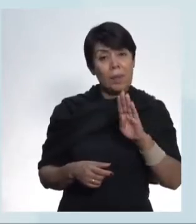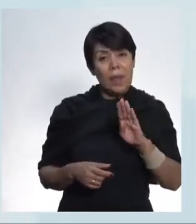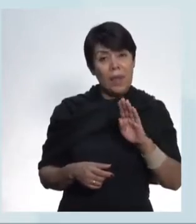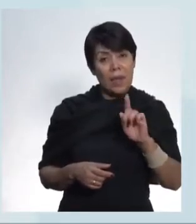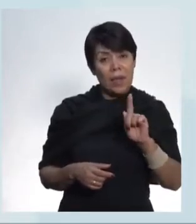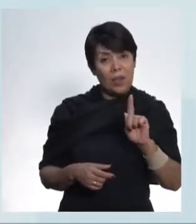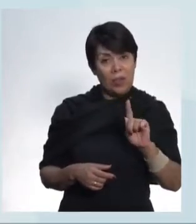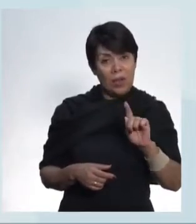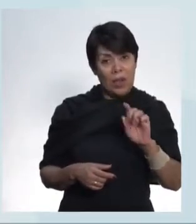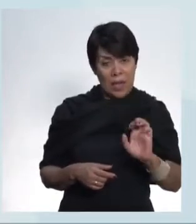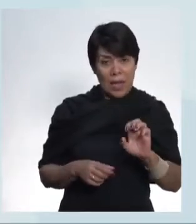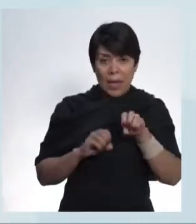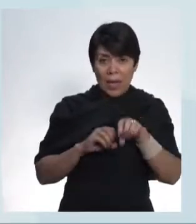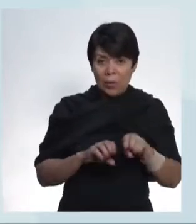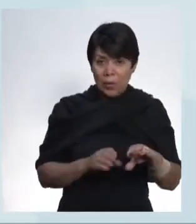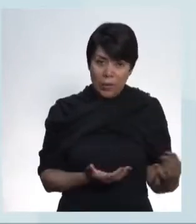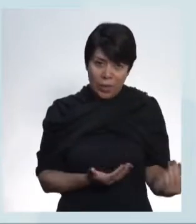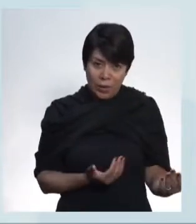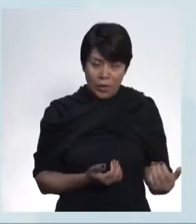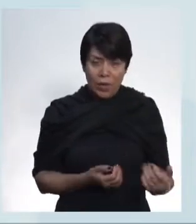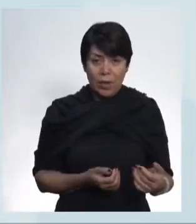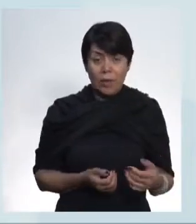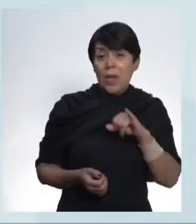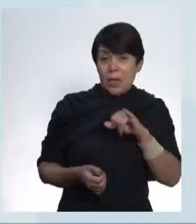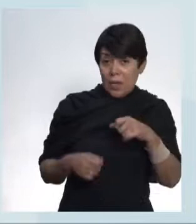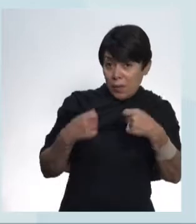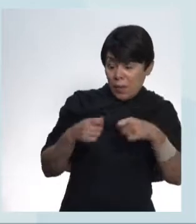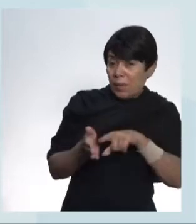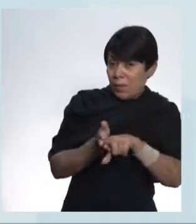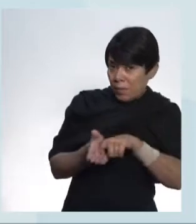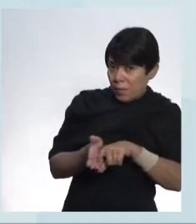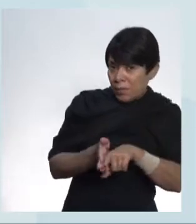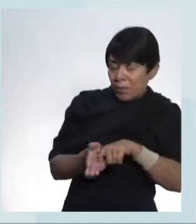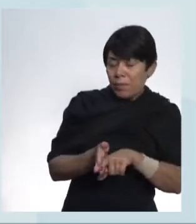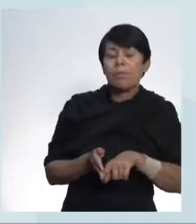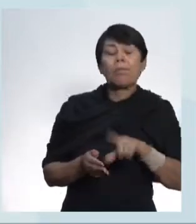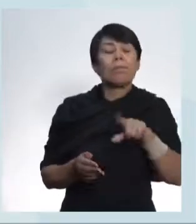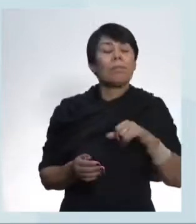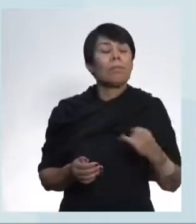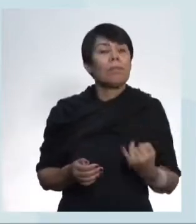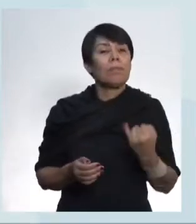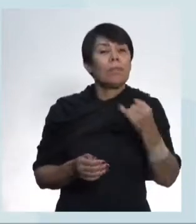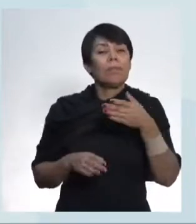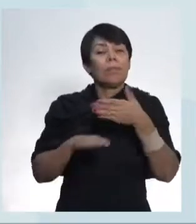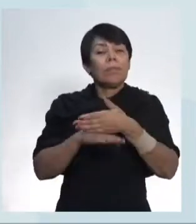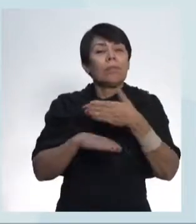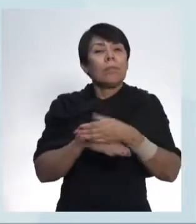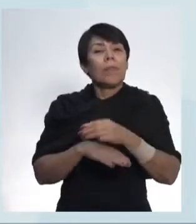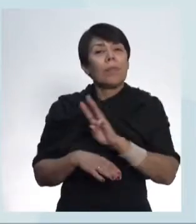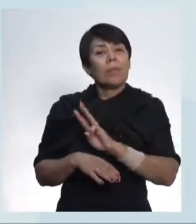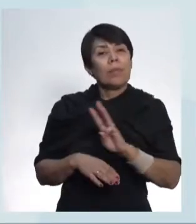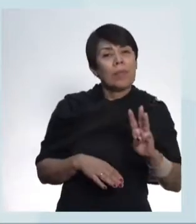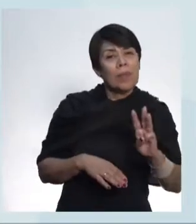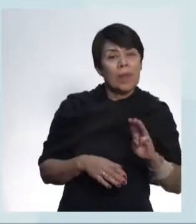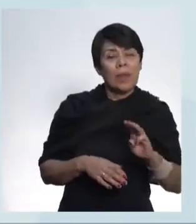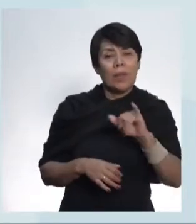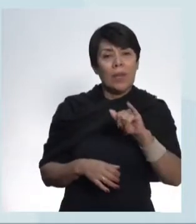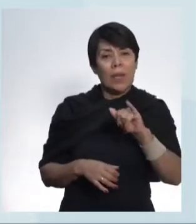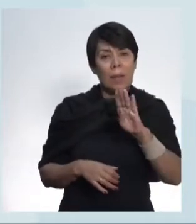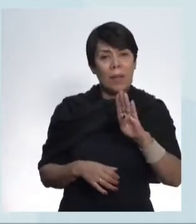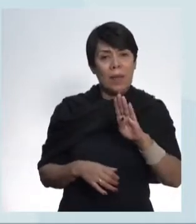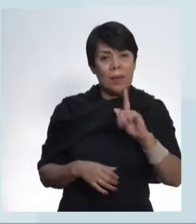Então, quando vocês forem fazer as suas pesquisas, né, é importante ir nessa parte do site do IBGE, que lá você vai